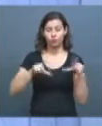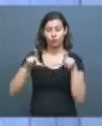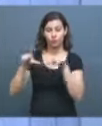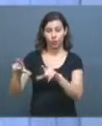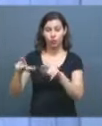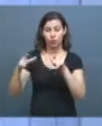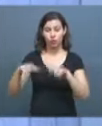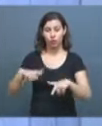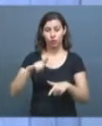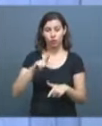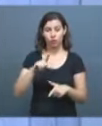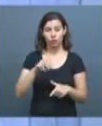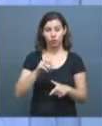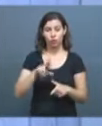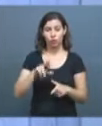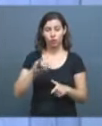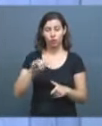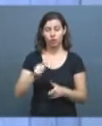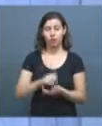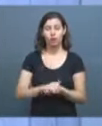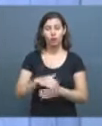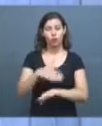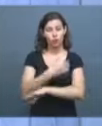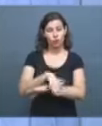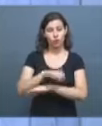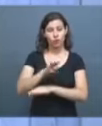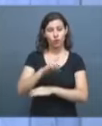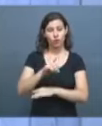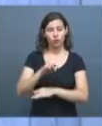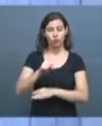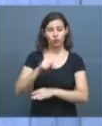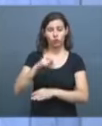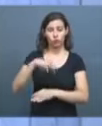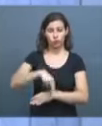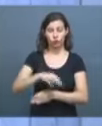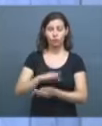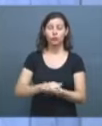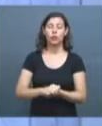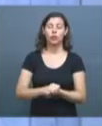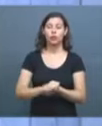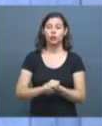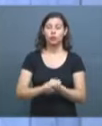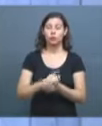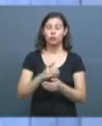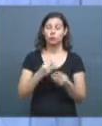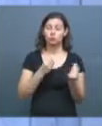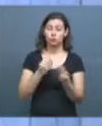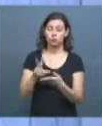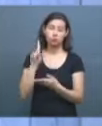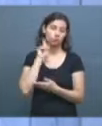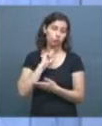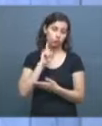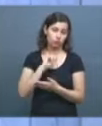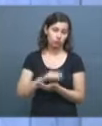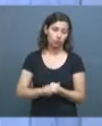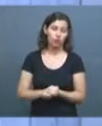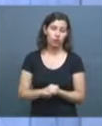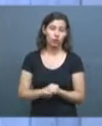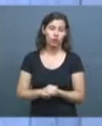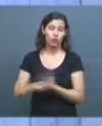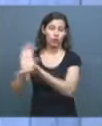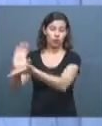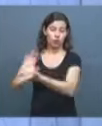o bairro Ellison Prieto, para o estado de Minas Gerais. E foram doados à universidade, em